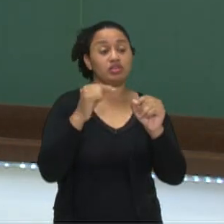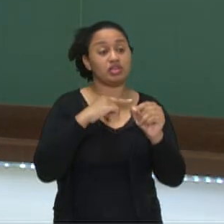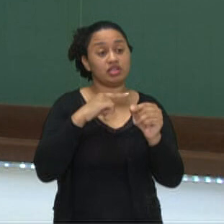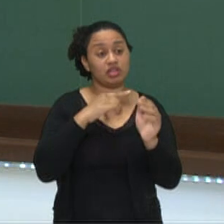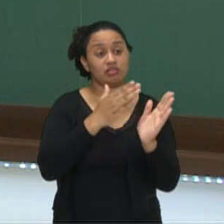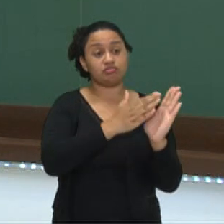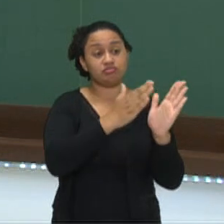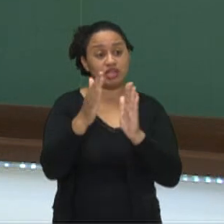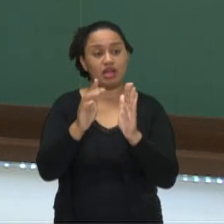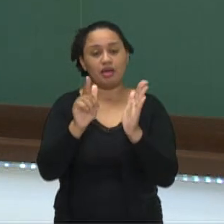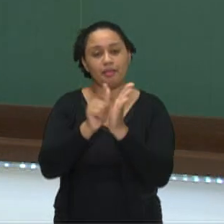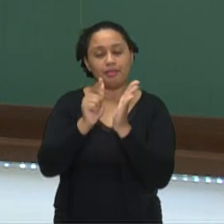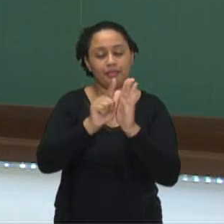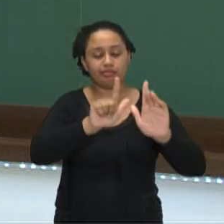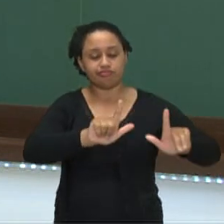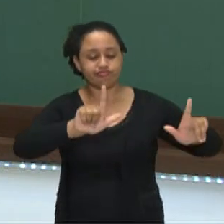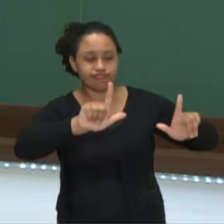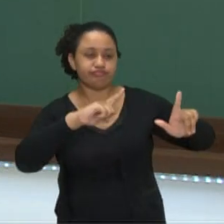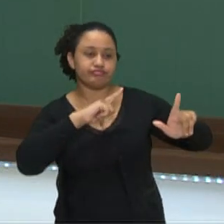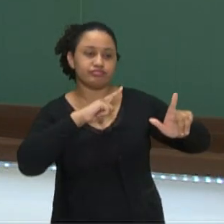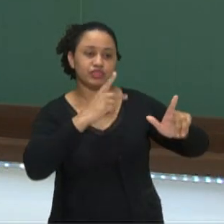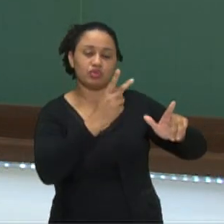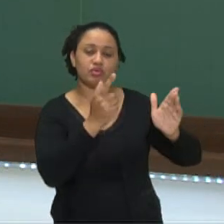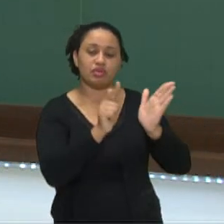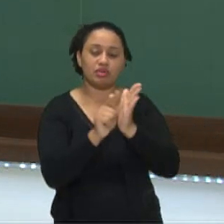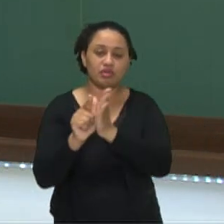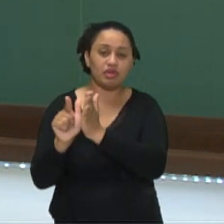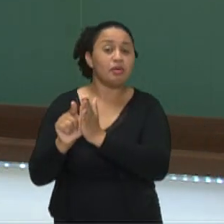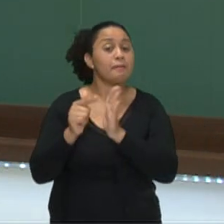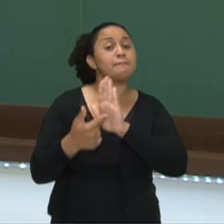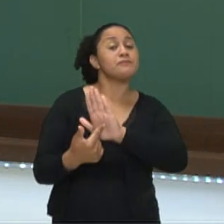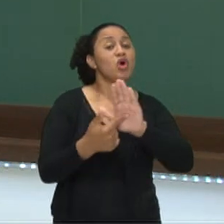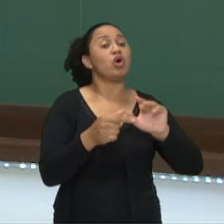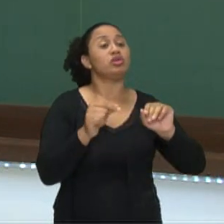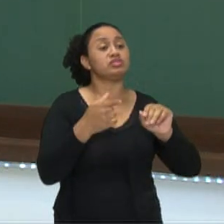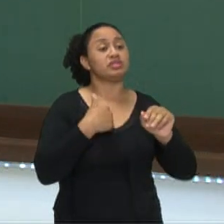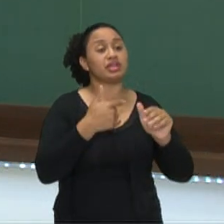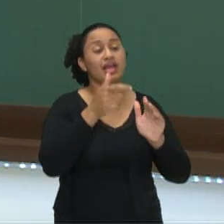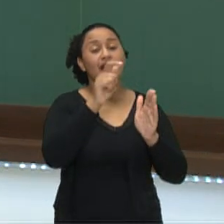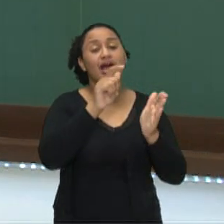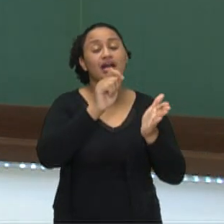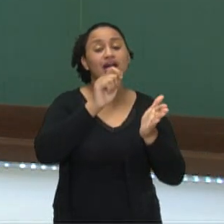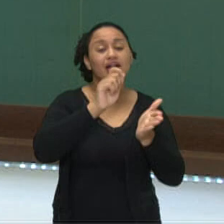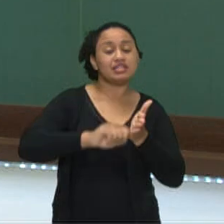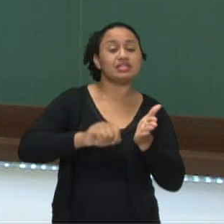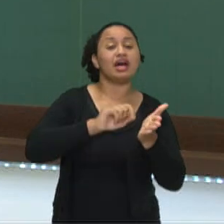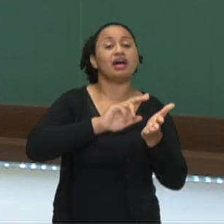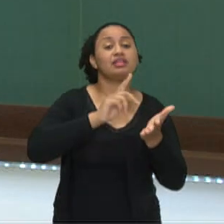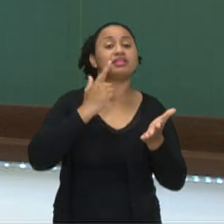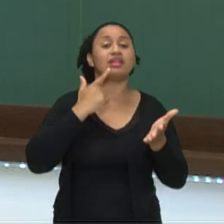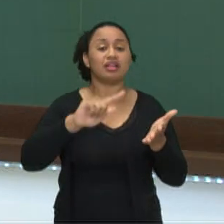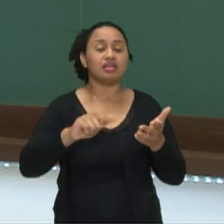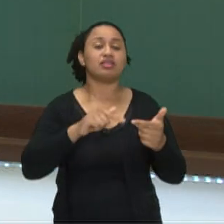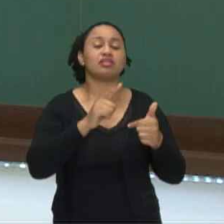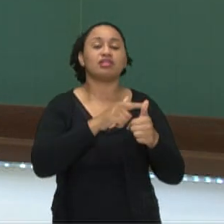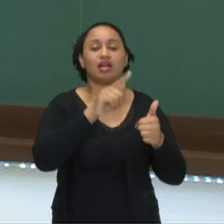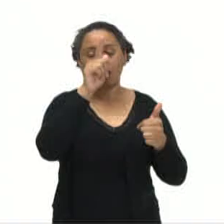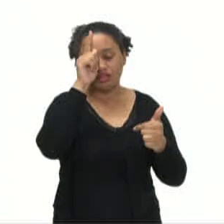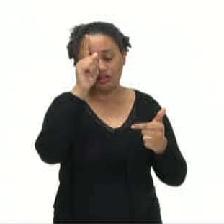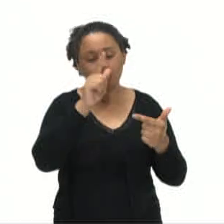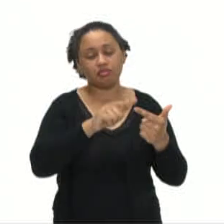inclusive, essas duas páginas iniciais mostram isso, um tratado assinado nos idiomas dos países: